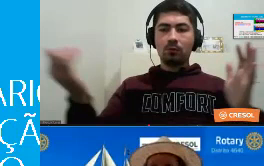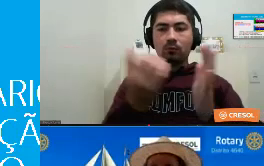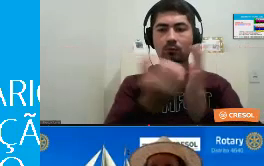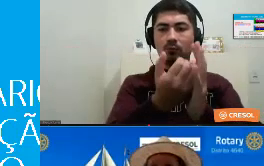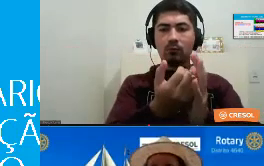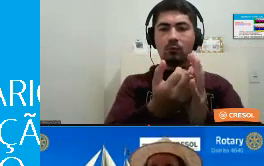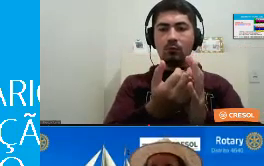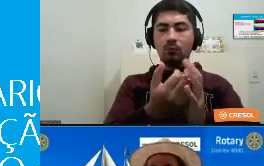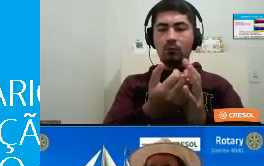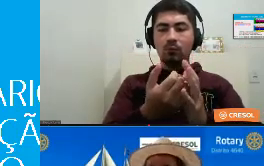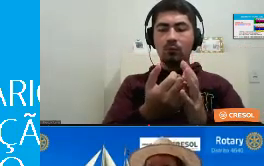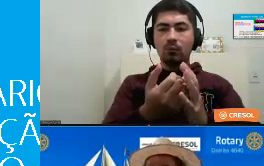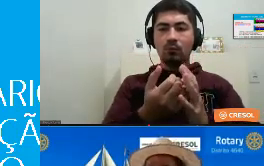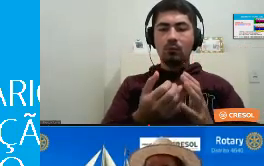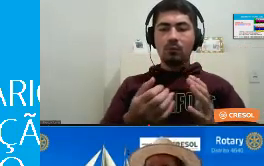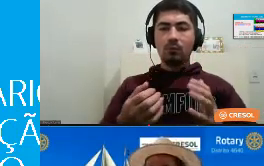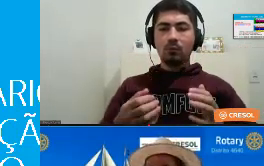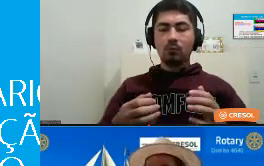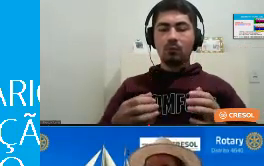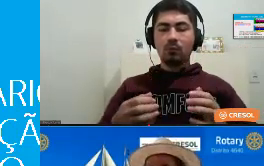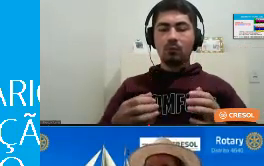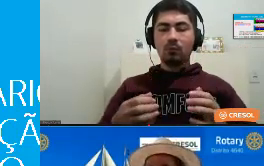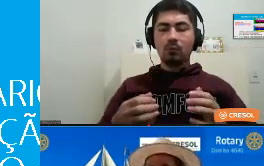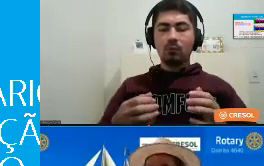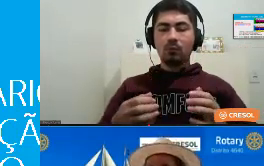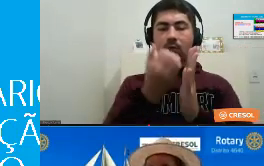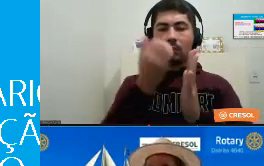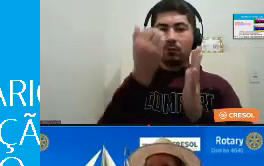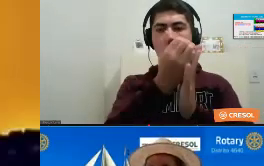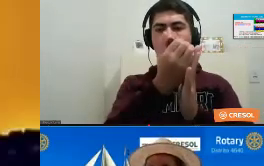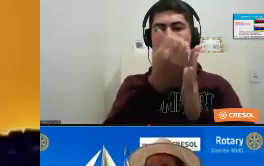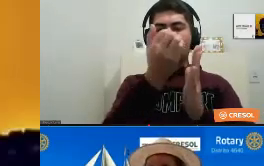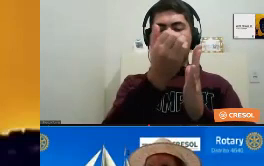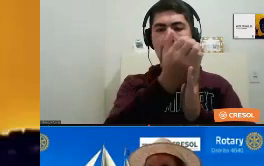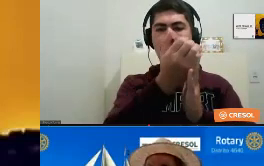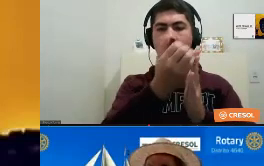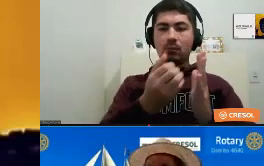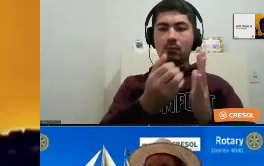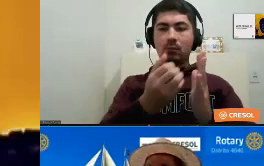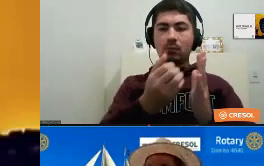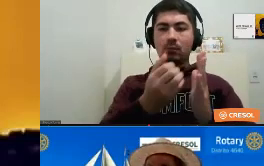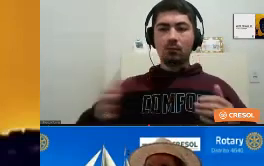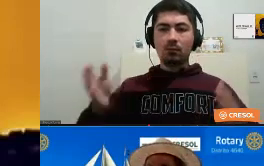uma Art Club Society, um majordono, etc. Eu vou passar para frente porque estou um pouco atrasado. Muito bem.